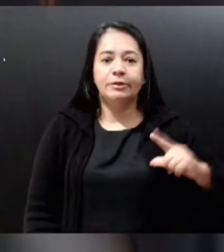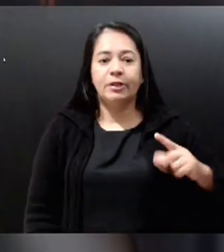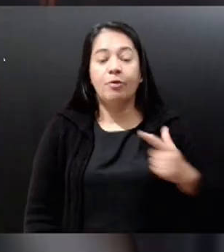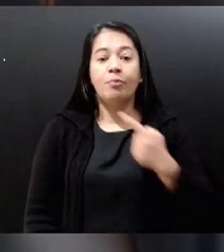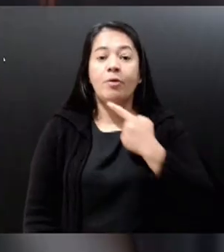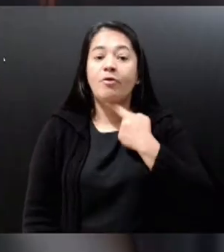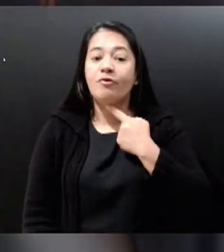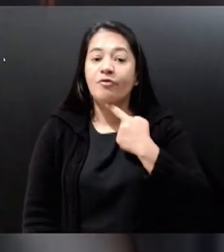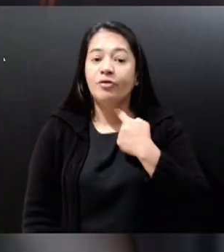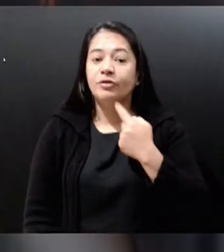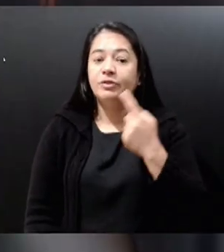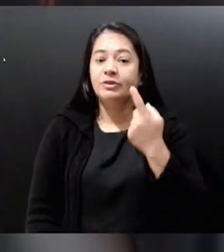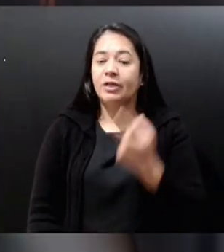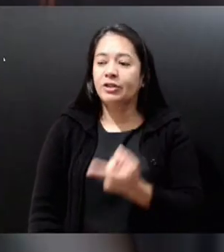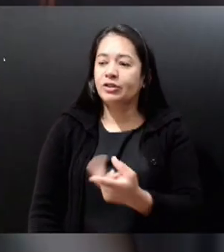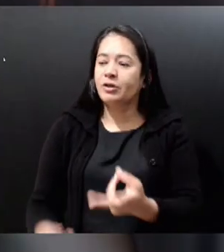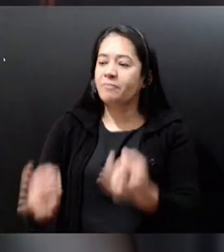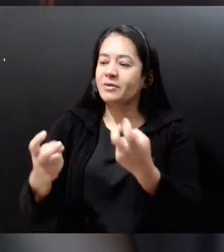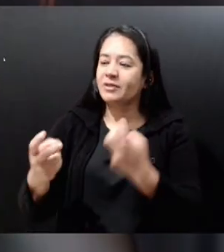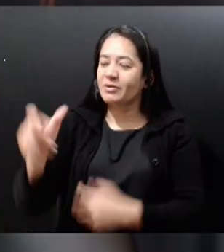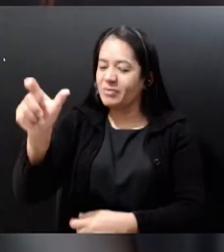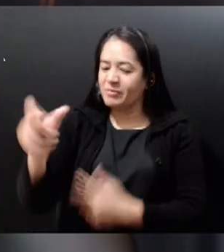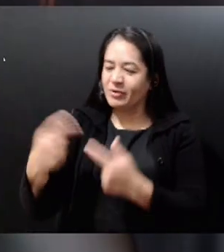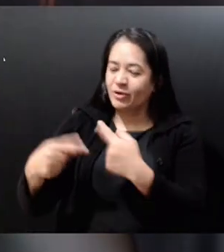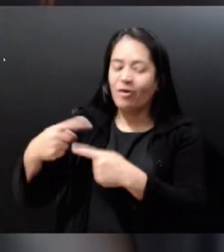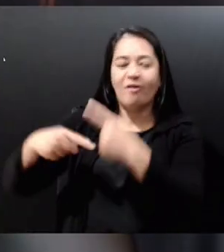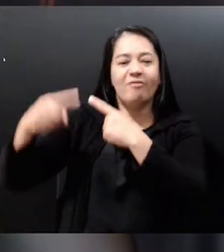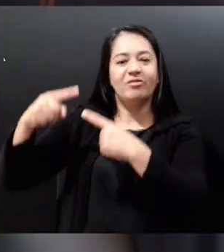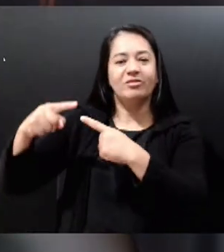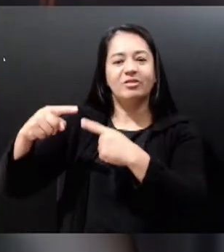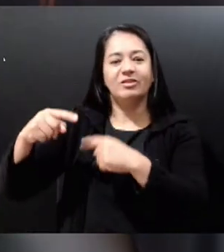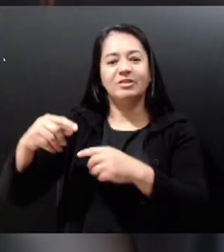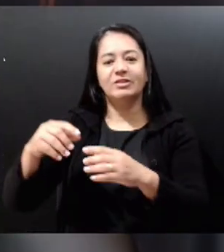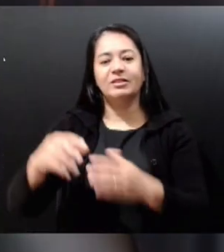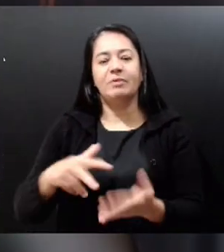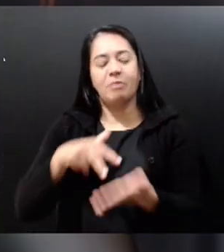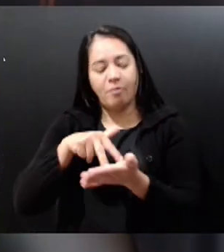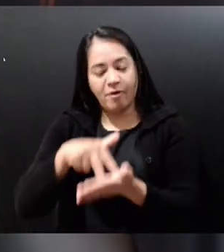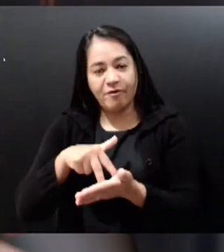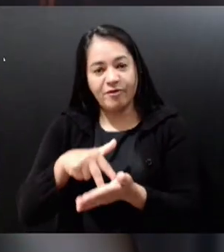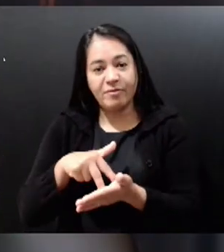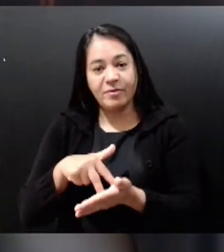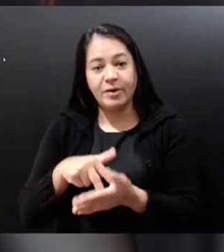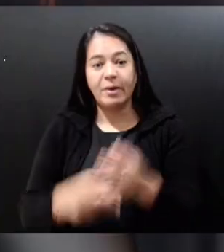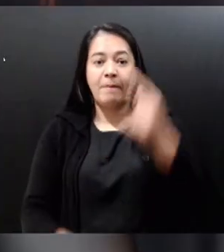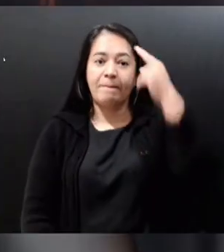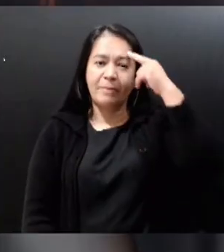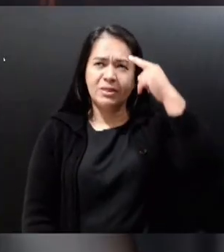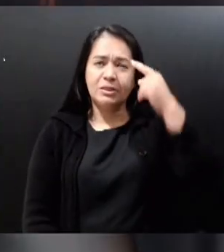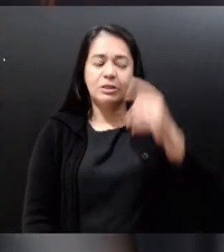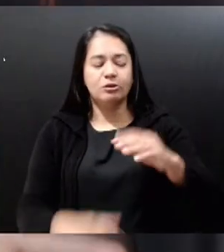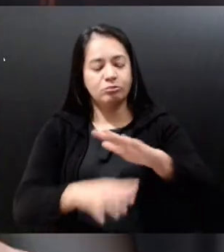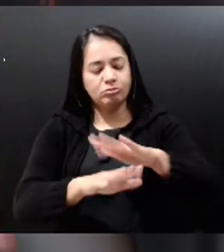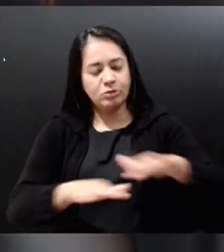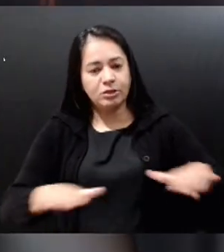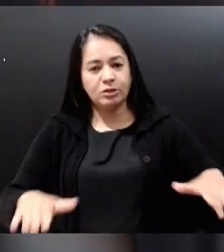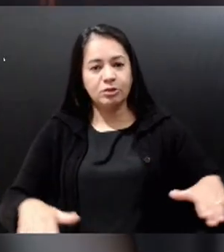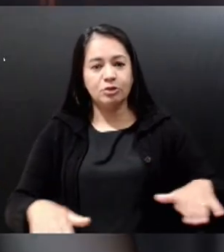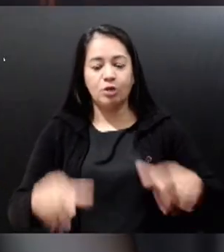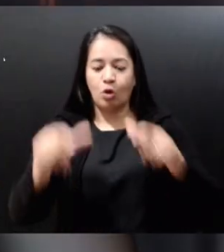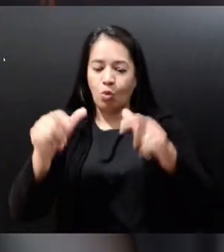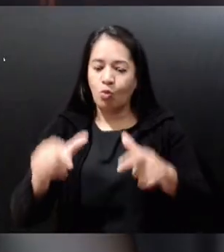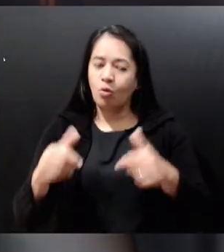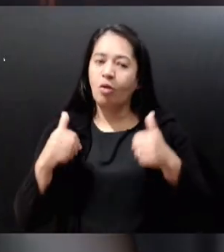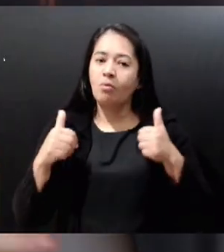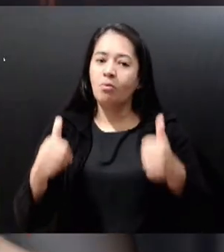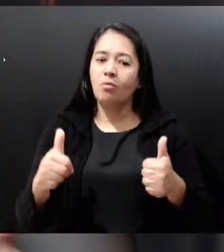crescer, quando existe uma estabilidade, né, pensando muito nas crianças, um ambiente estável, a criança sabe